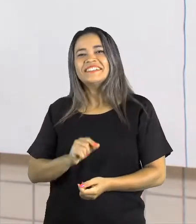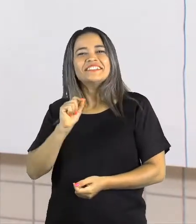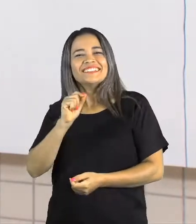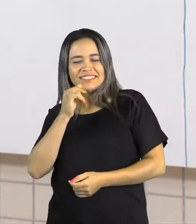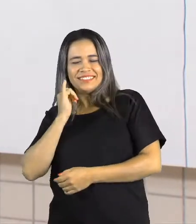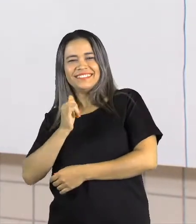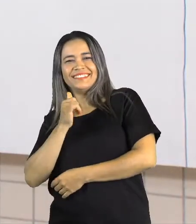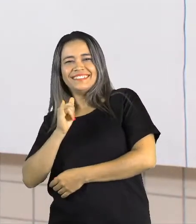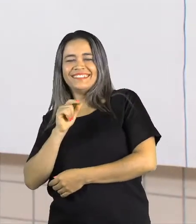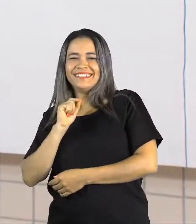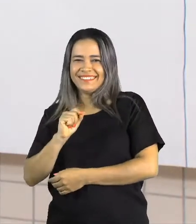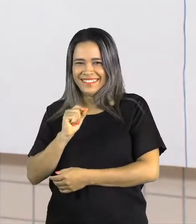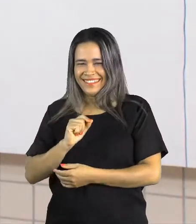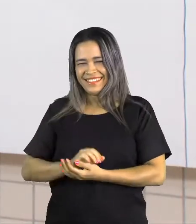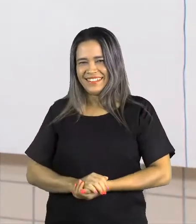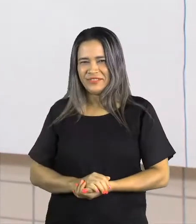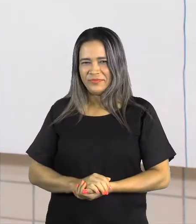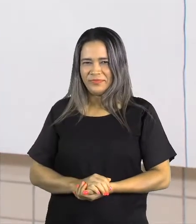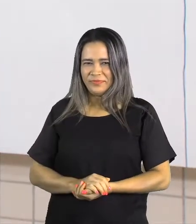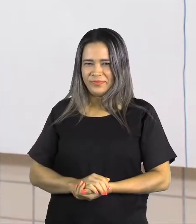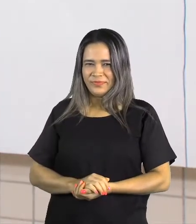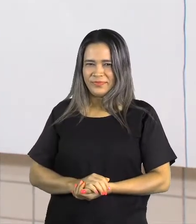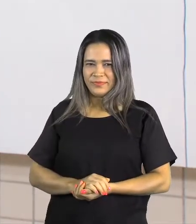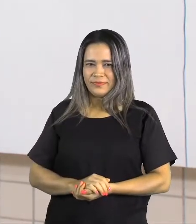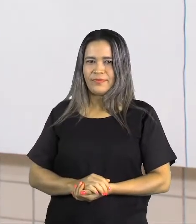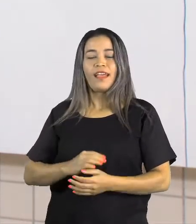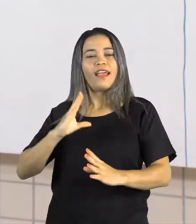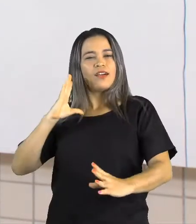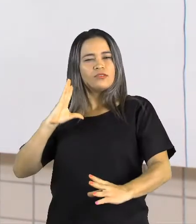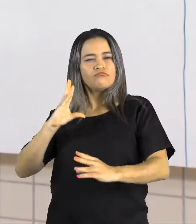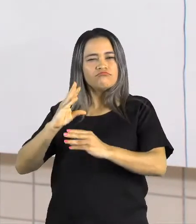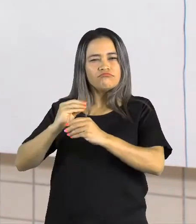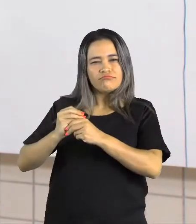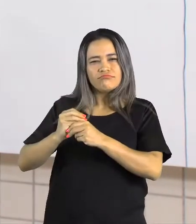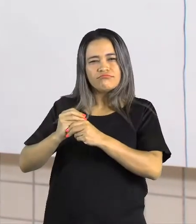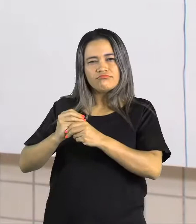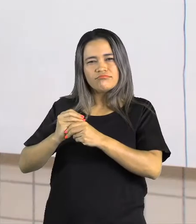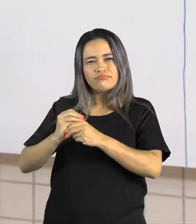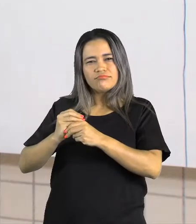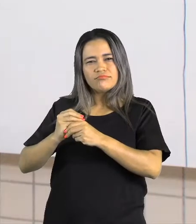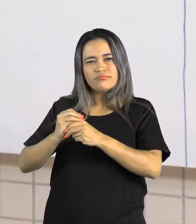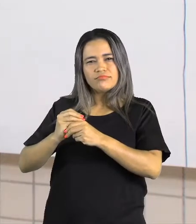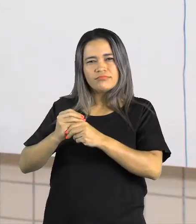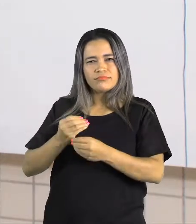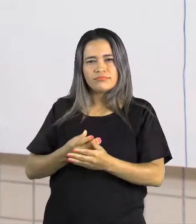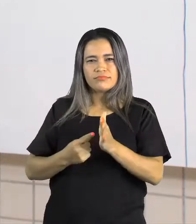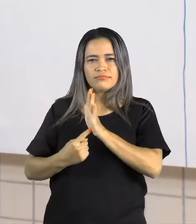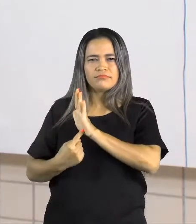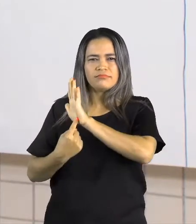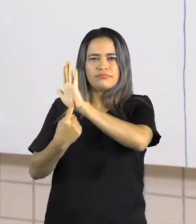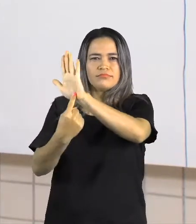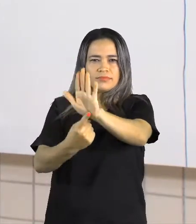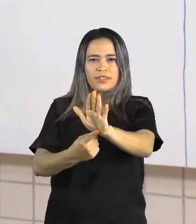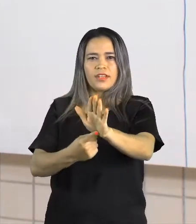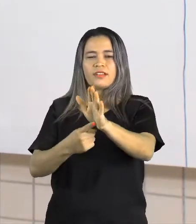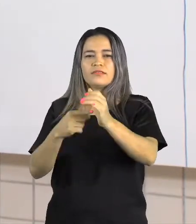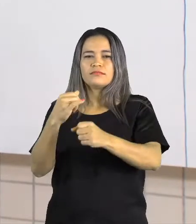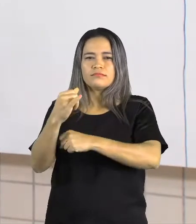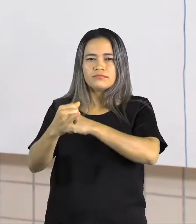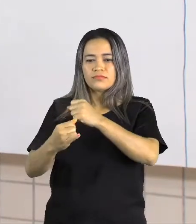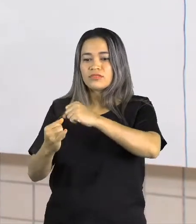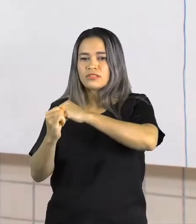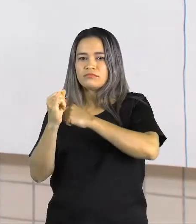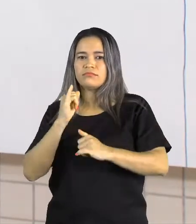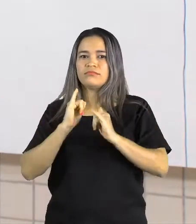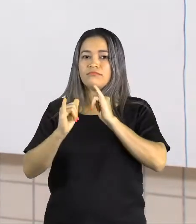O relato de observação é um resumo exposto sobre as fontes de informação,